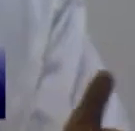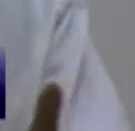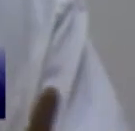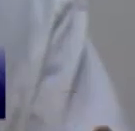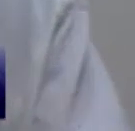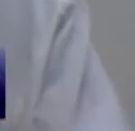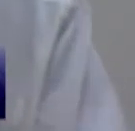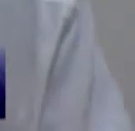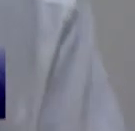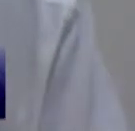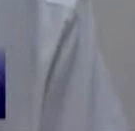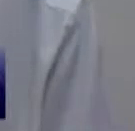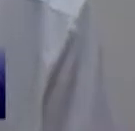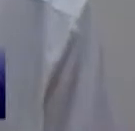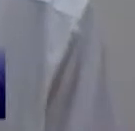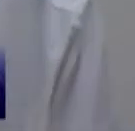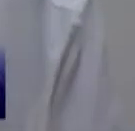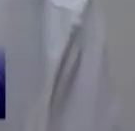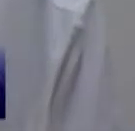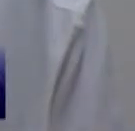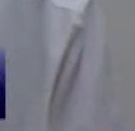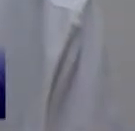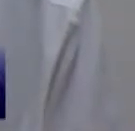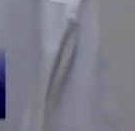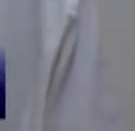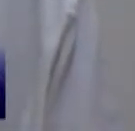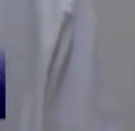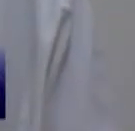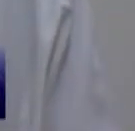sei se vai ter ou não, se é da comissão de